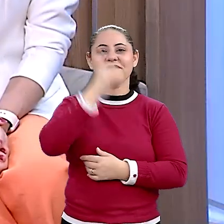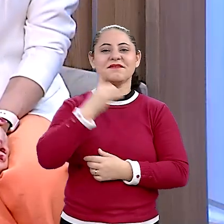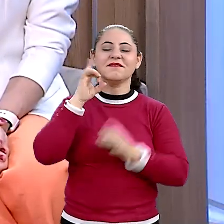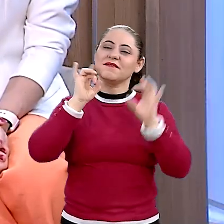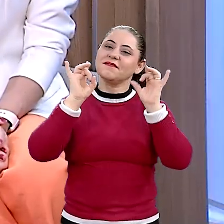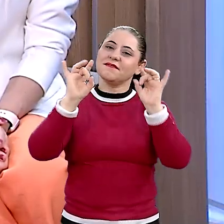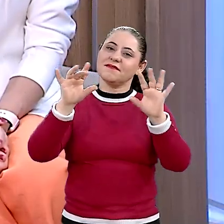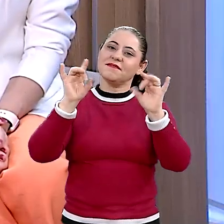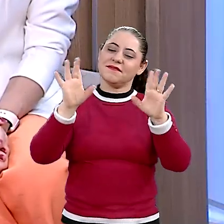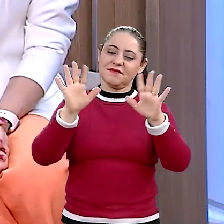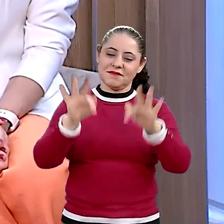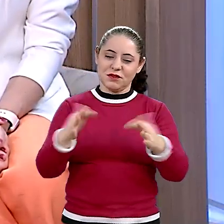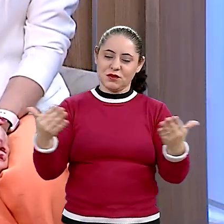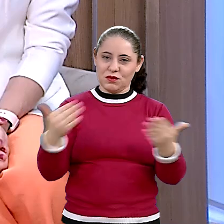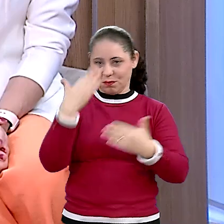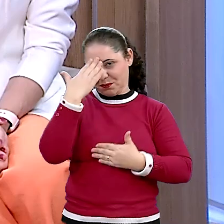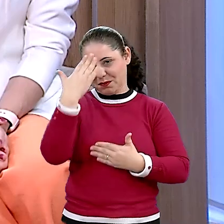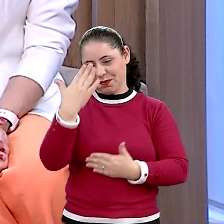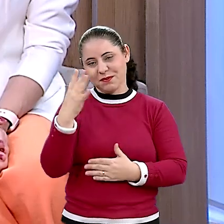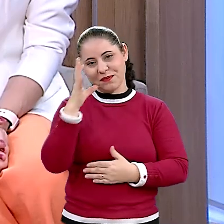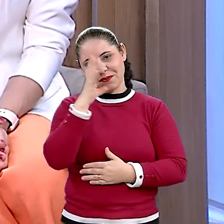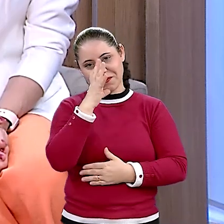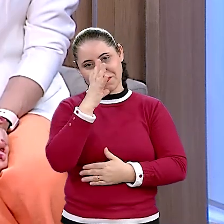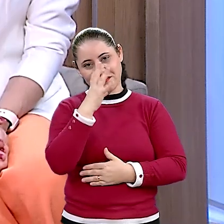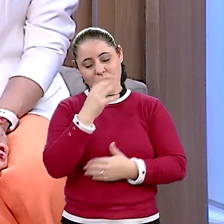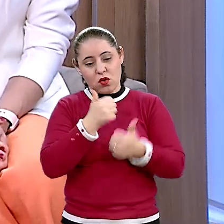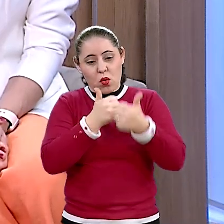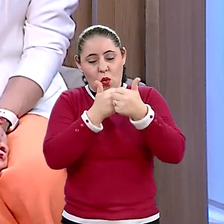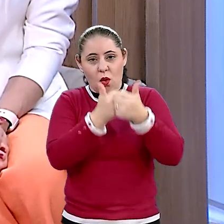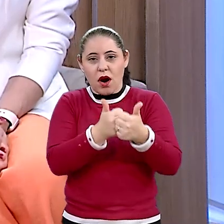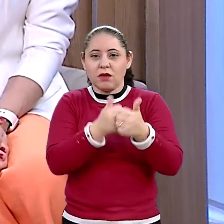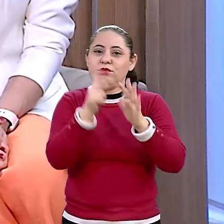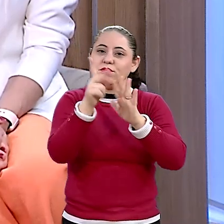Edição Especial fica por aqui. Obrigada pela companhia. Acompanhe a